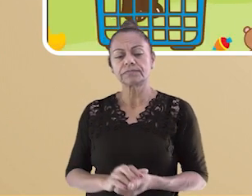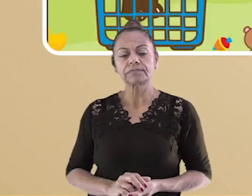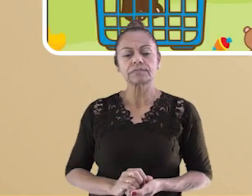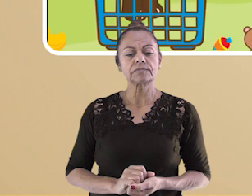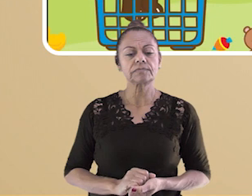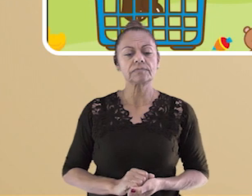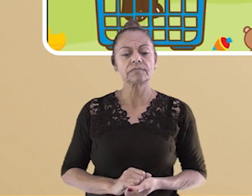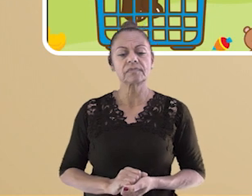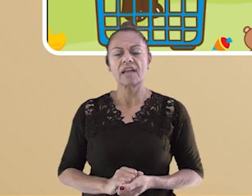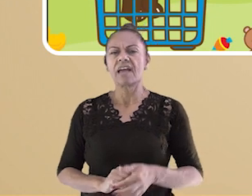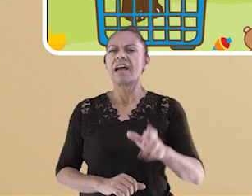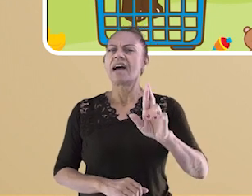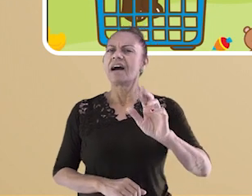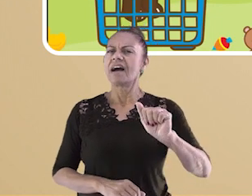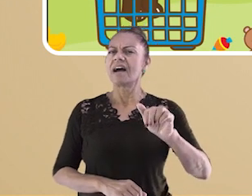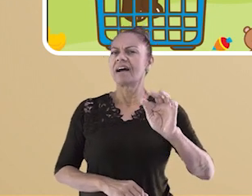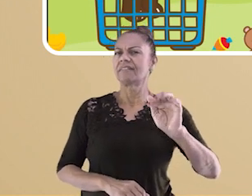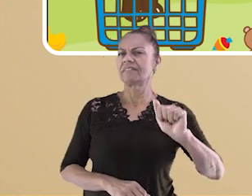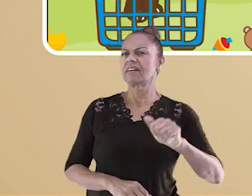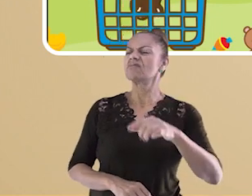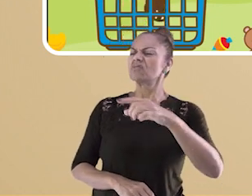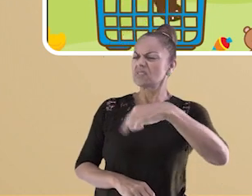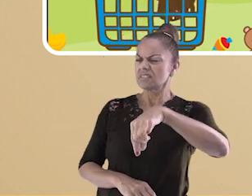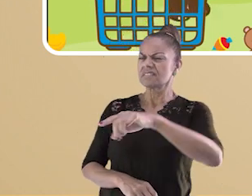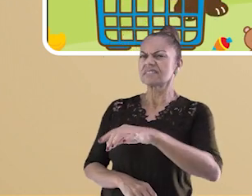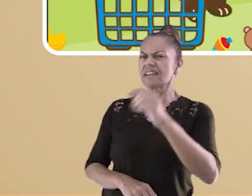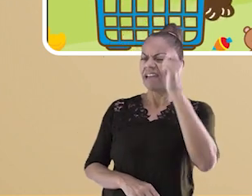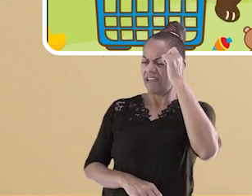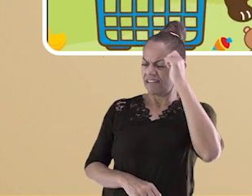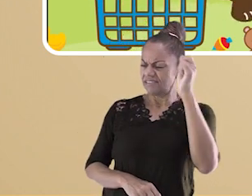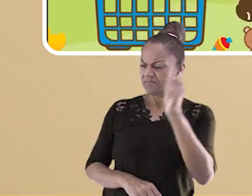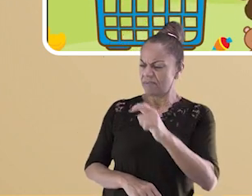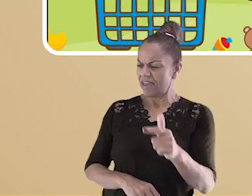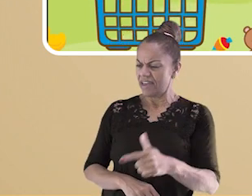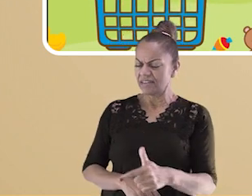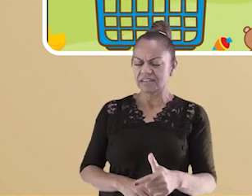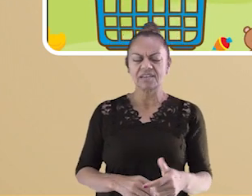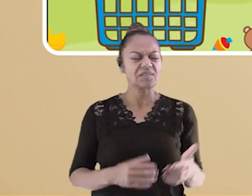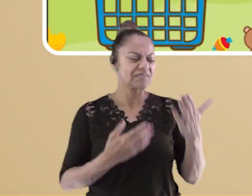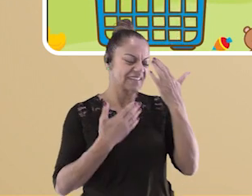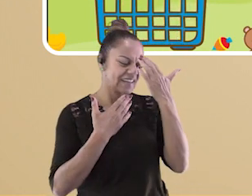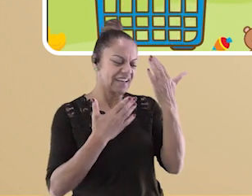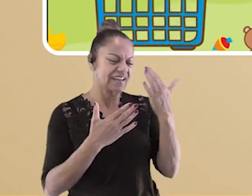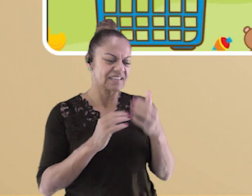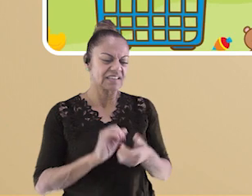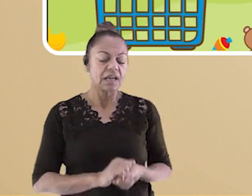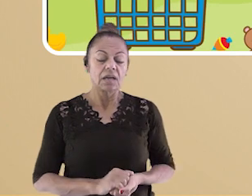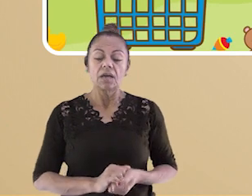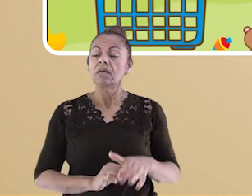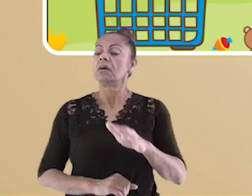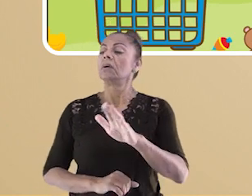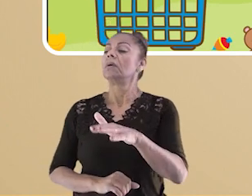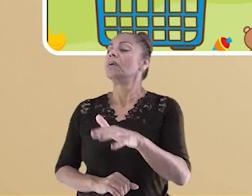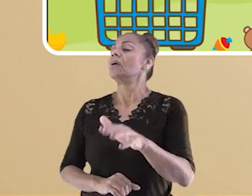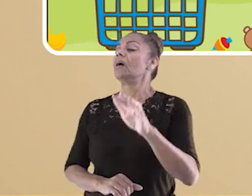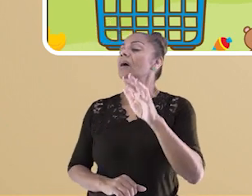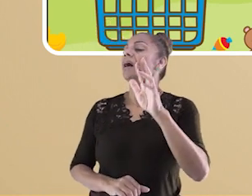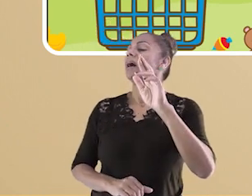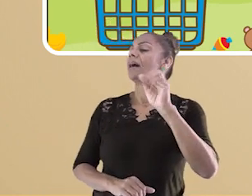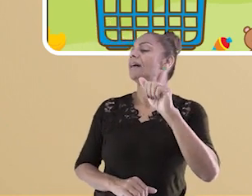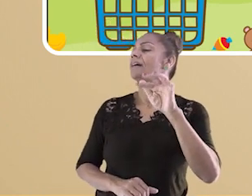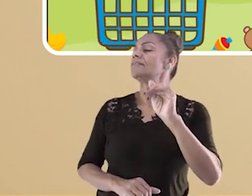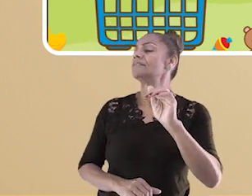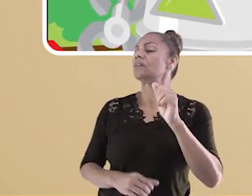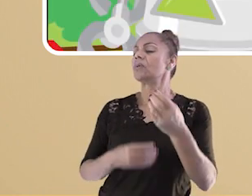Rafa, você realmente é super esperta. Obrigada. Rafa, como que funciona